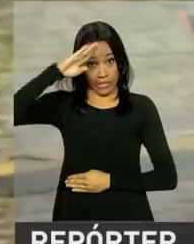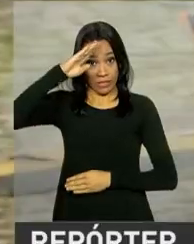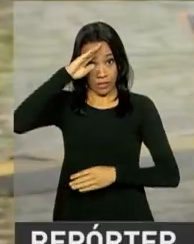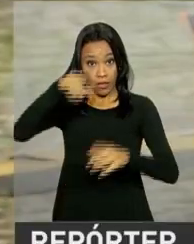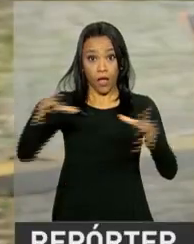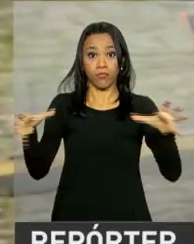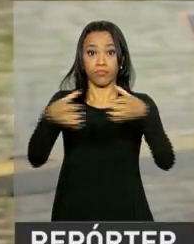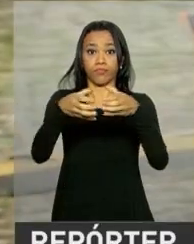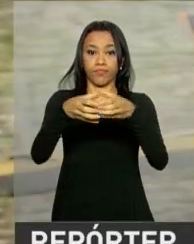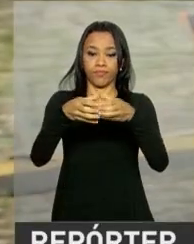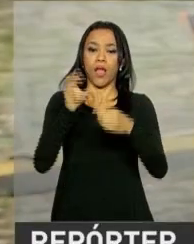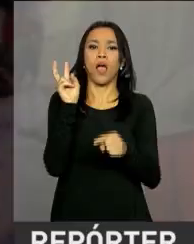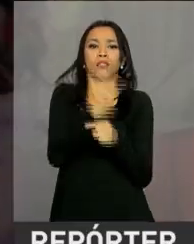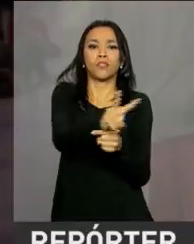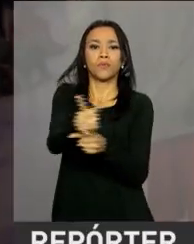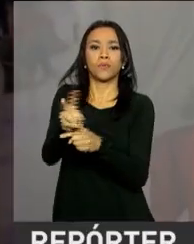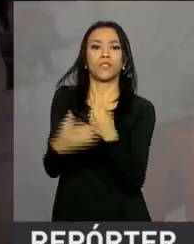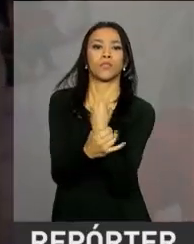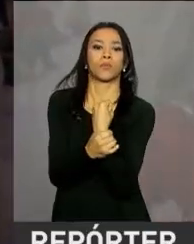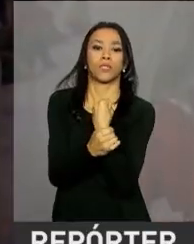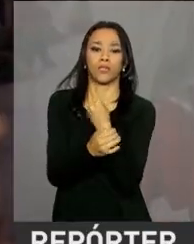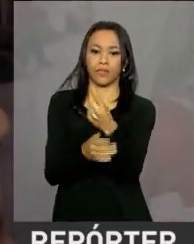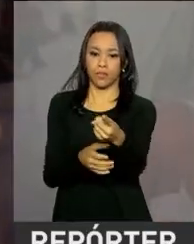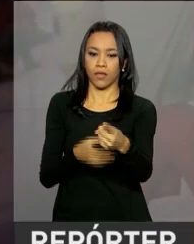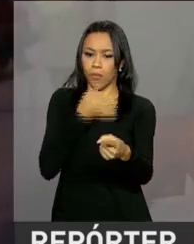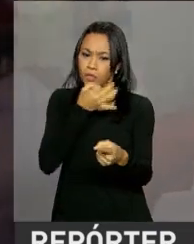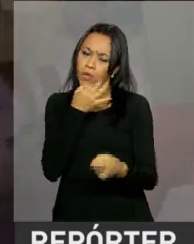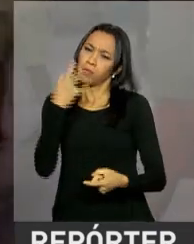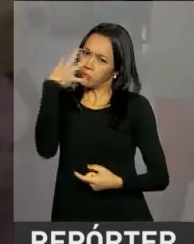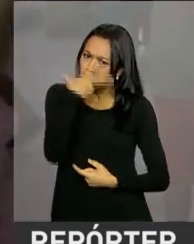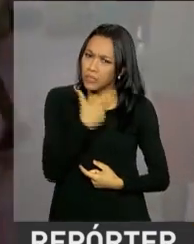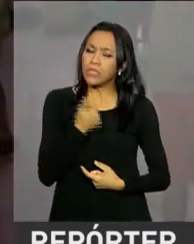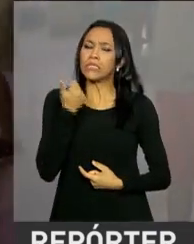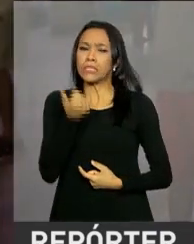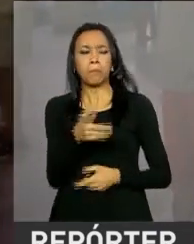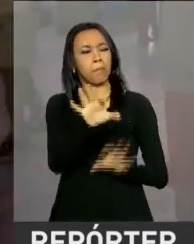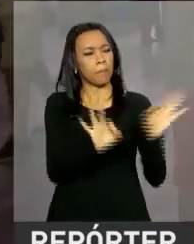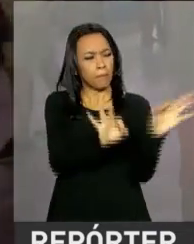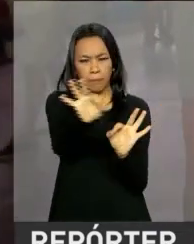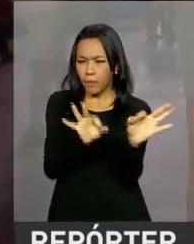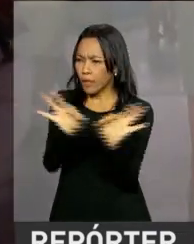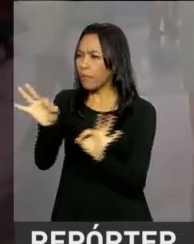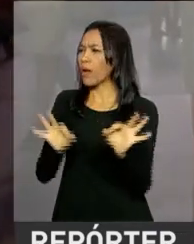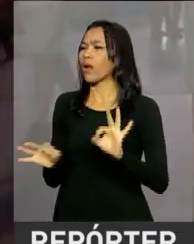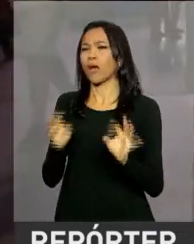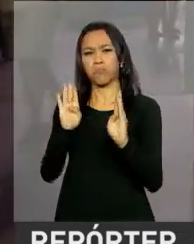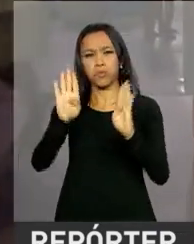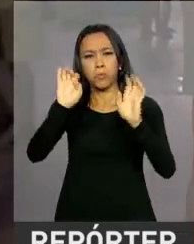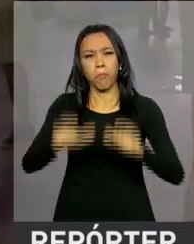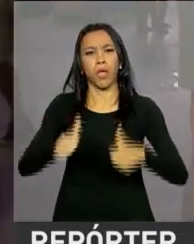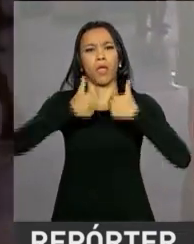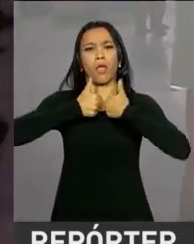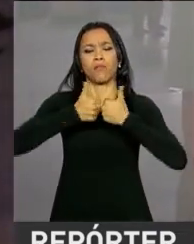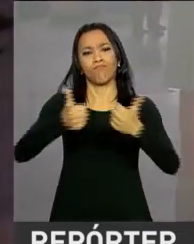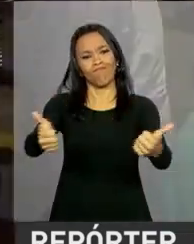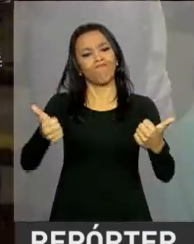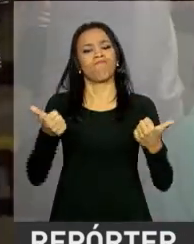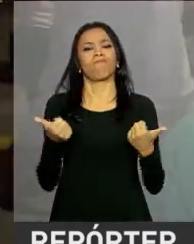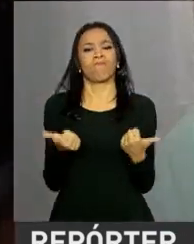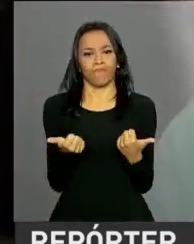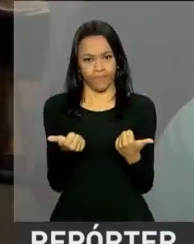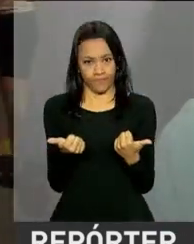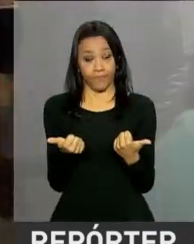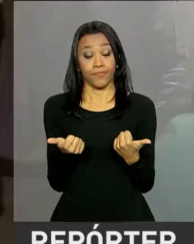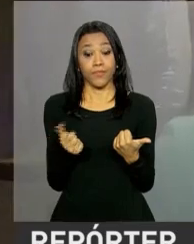Armadas auxiliaram na segurança. Está muito bonita, muito bem preparada, muito bem organizada, um exemplo para o mundo. É